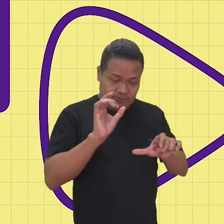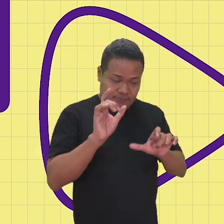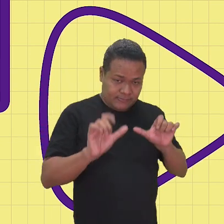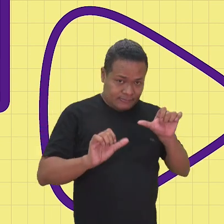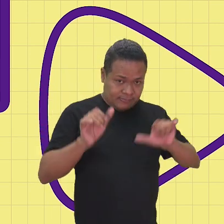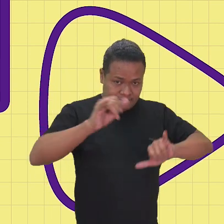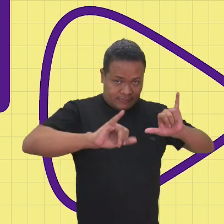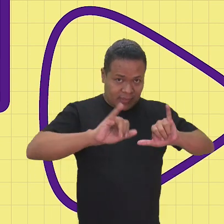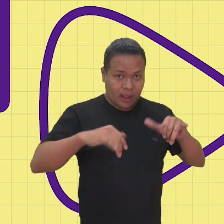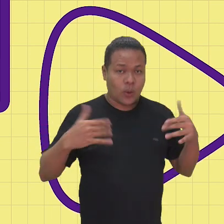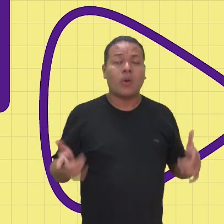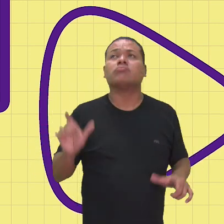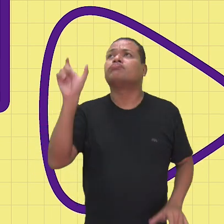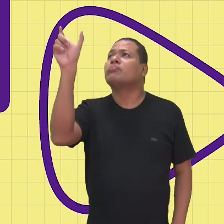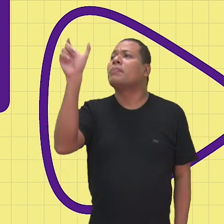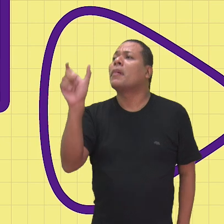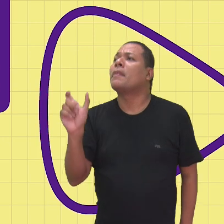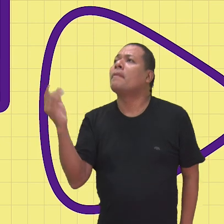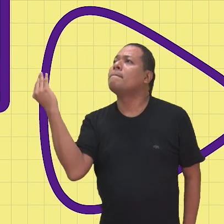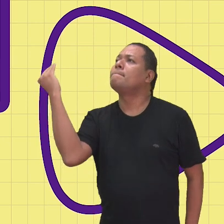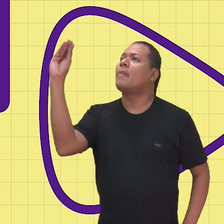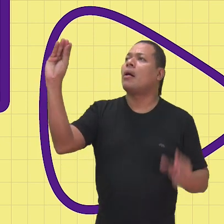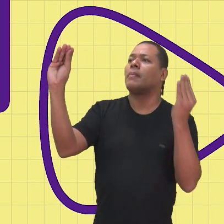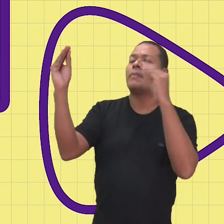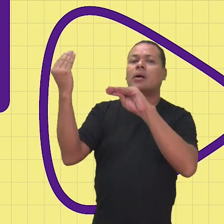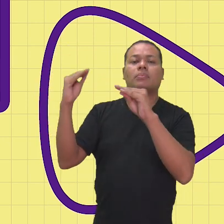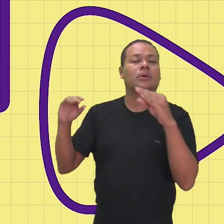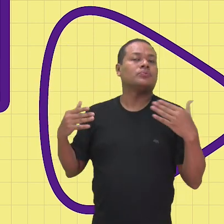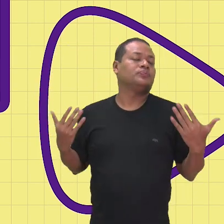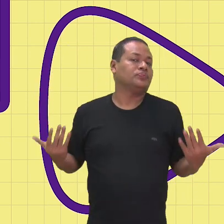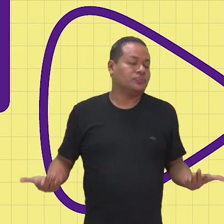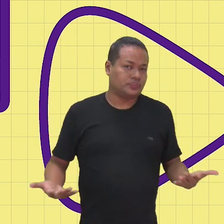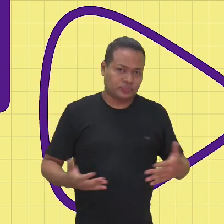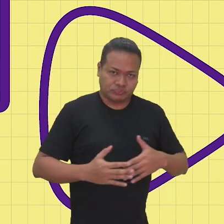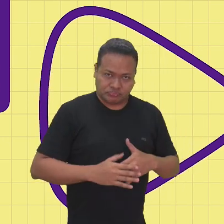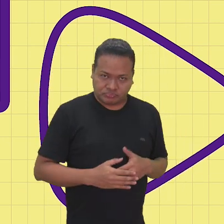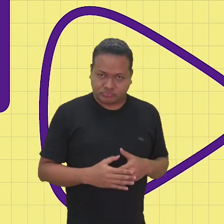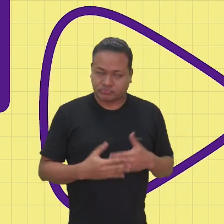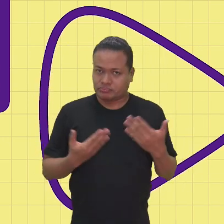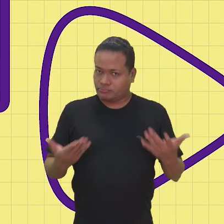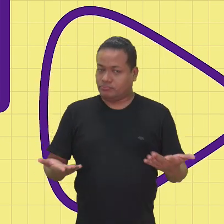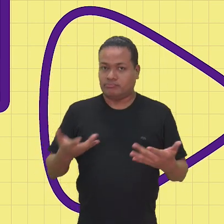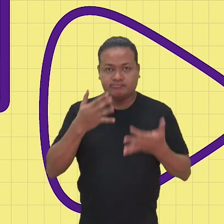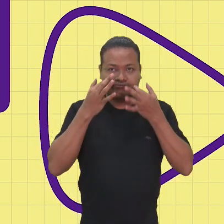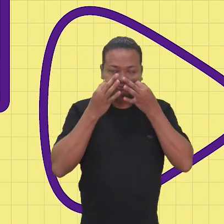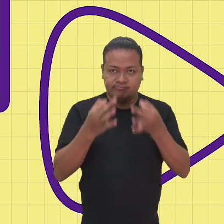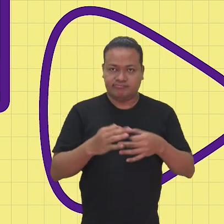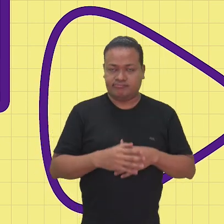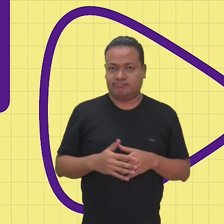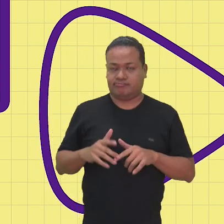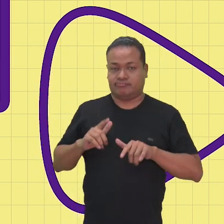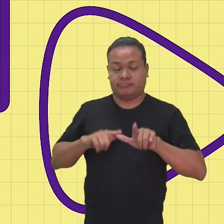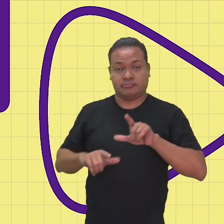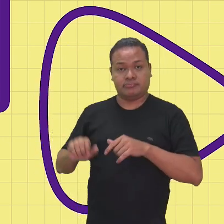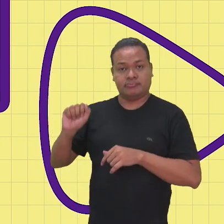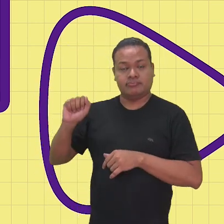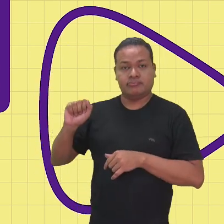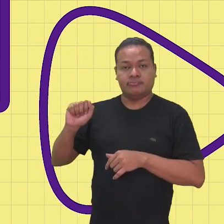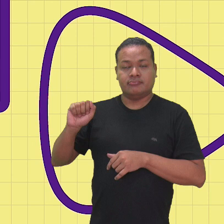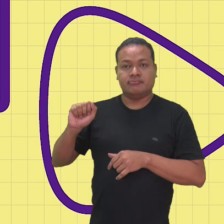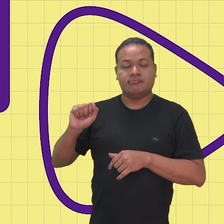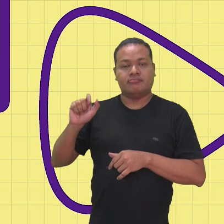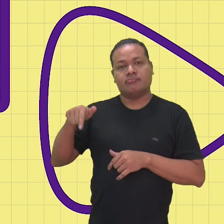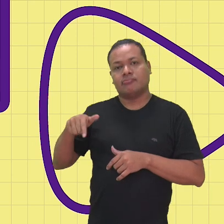que palavras a gente pode substituir nessas lacunas. Então, olha só. Letra A, ácido